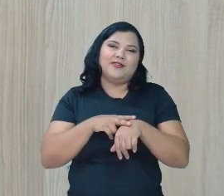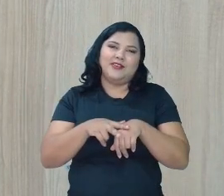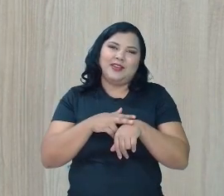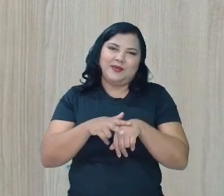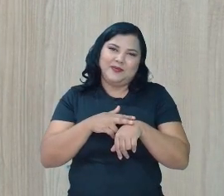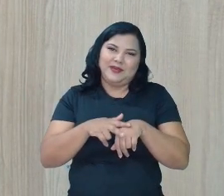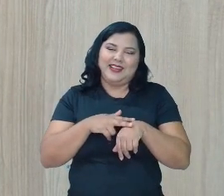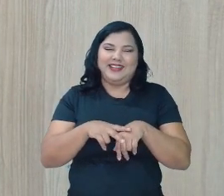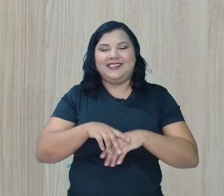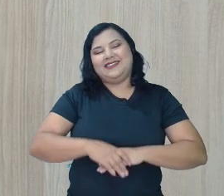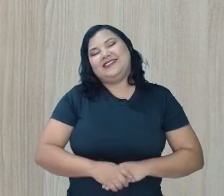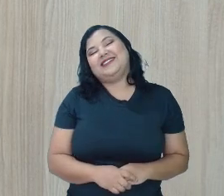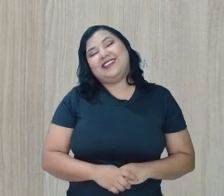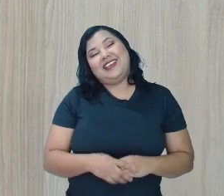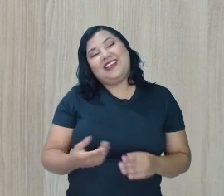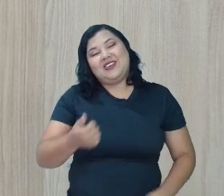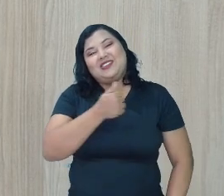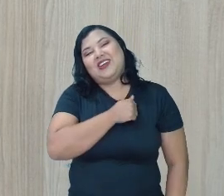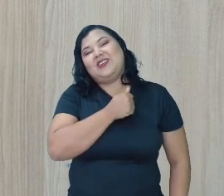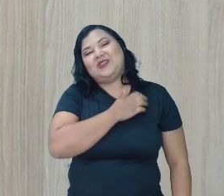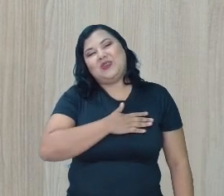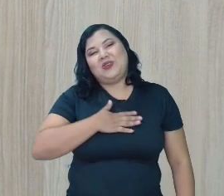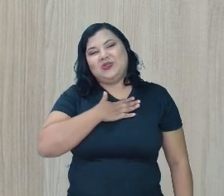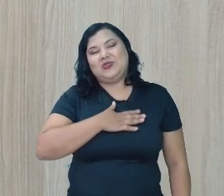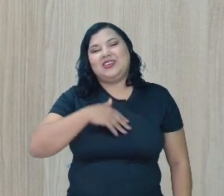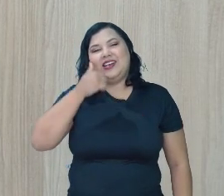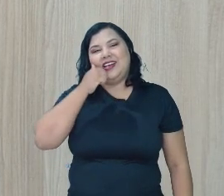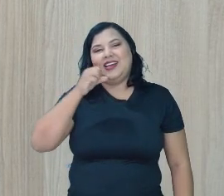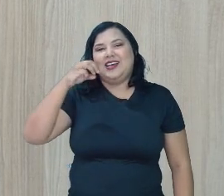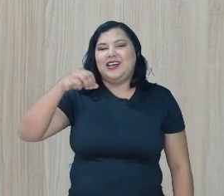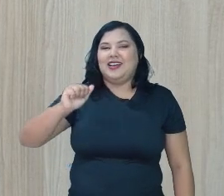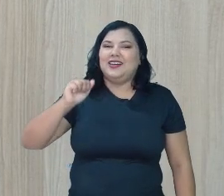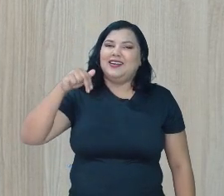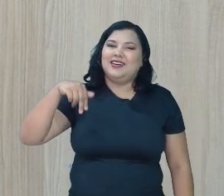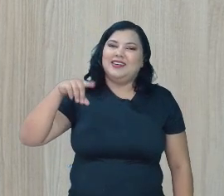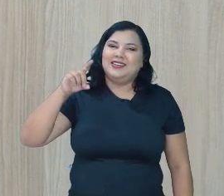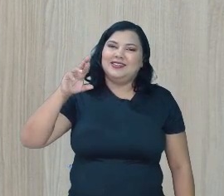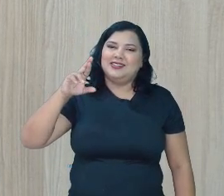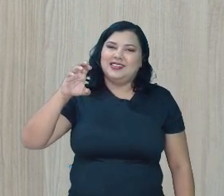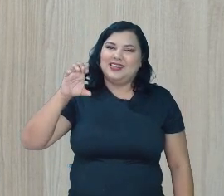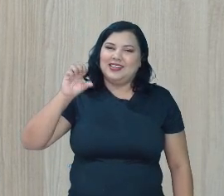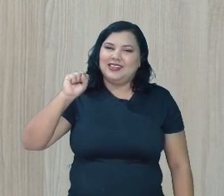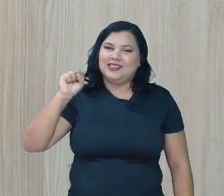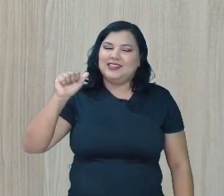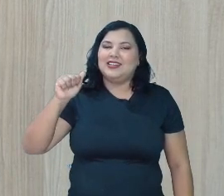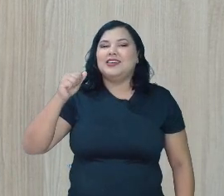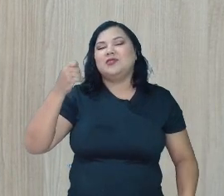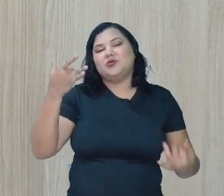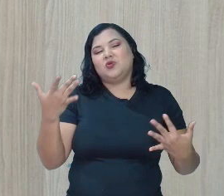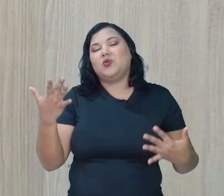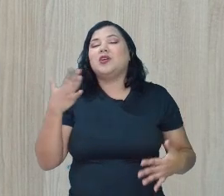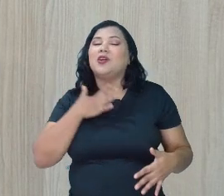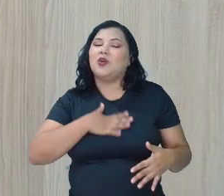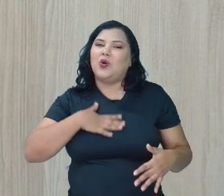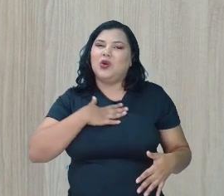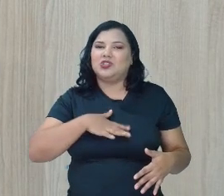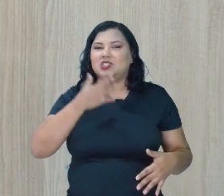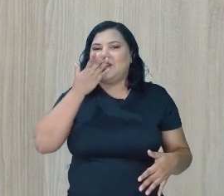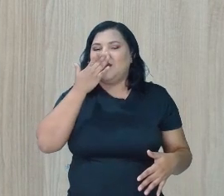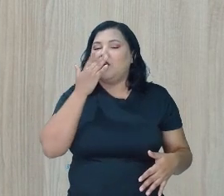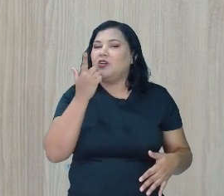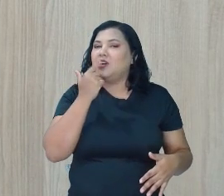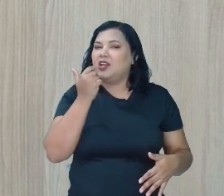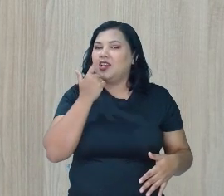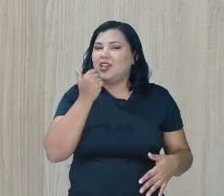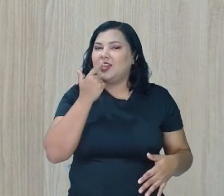pintarei. E eles super gostaram da ideia. A Andresa disse também que gosta também da cor vermelha. E o João